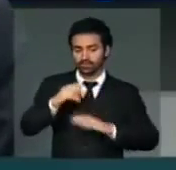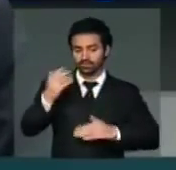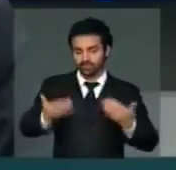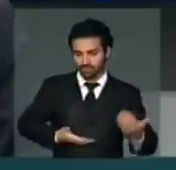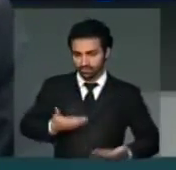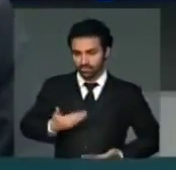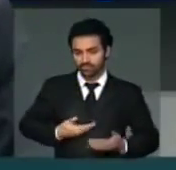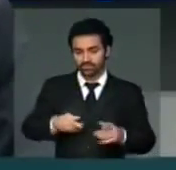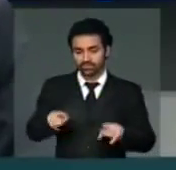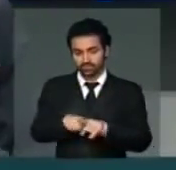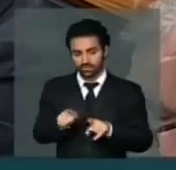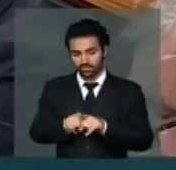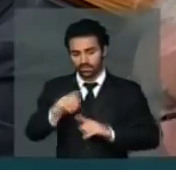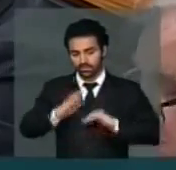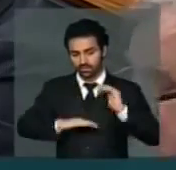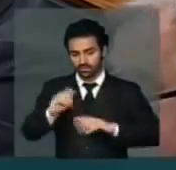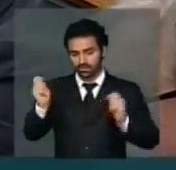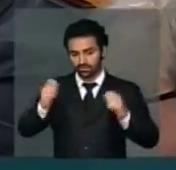eficiência.